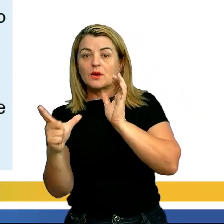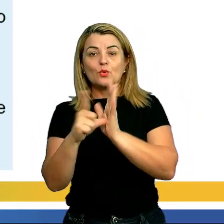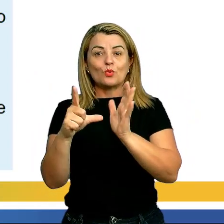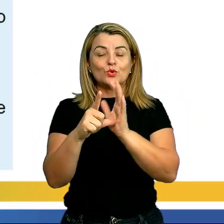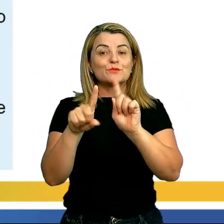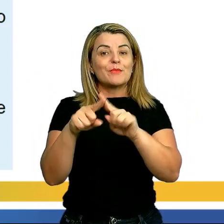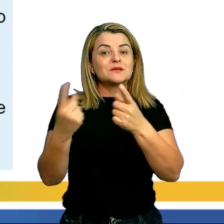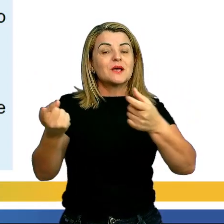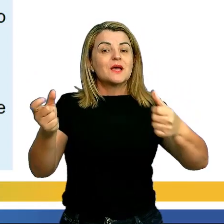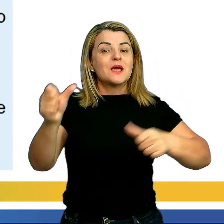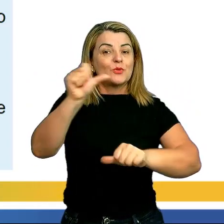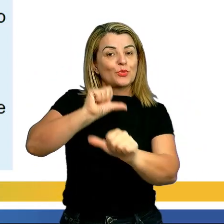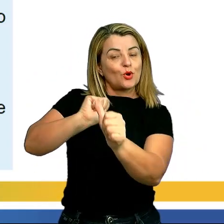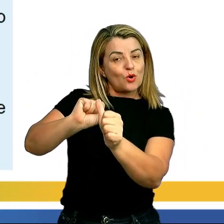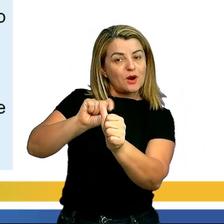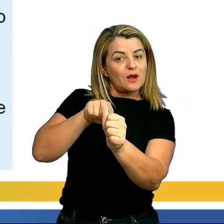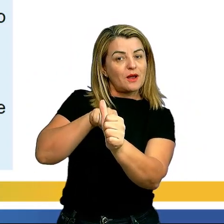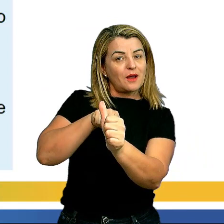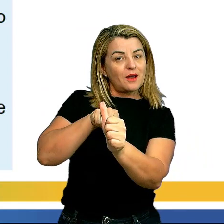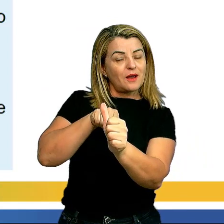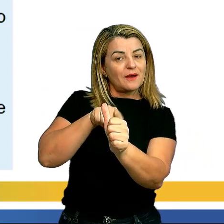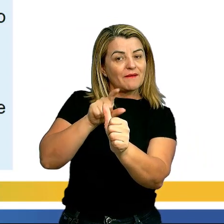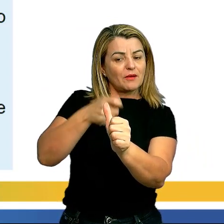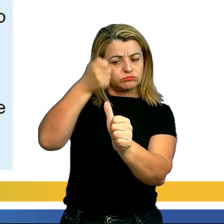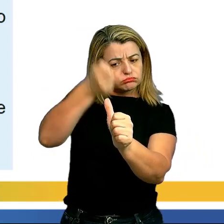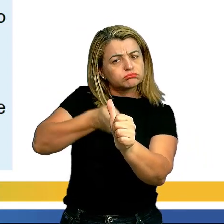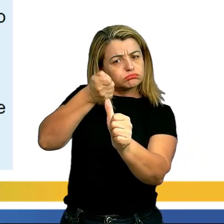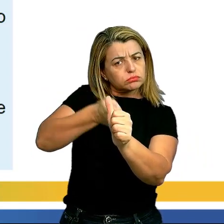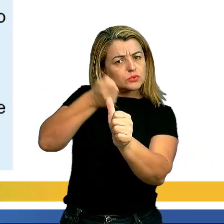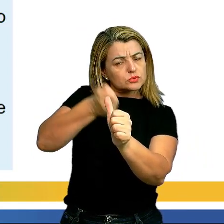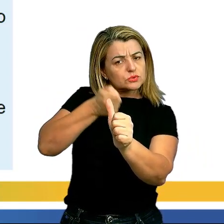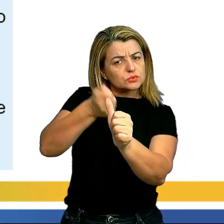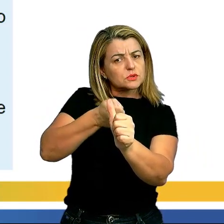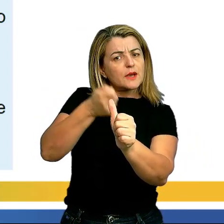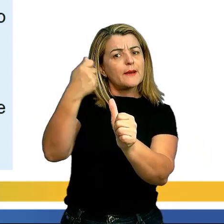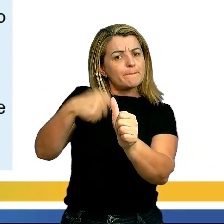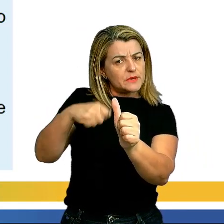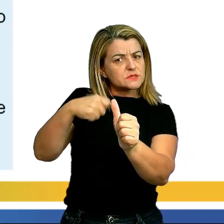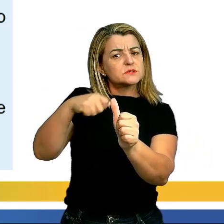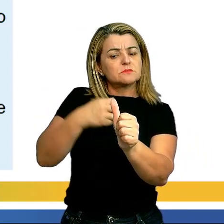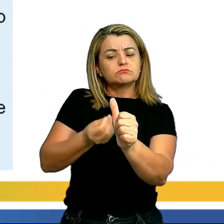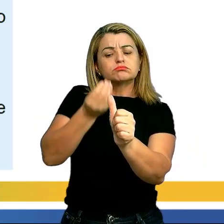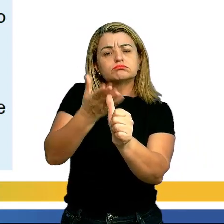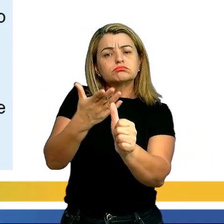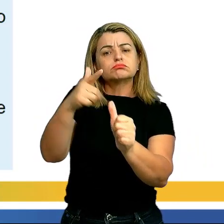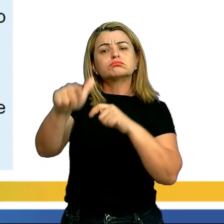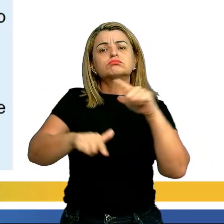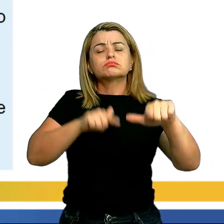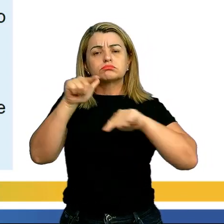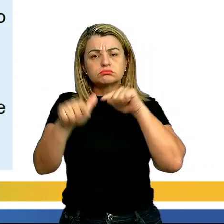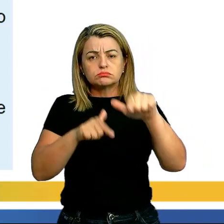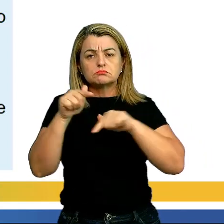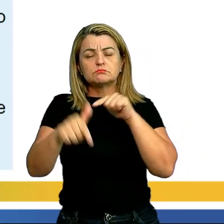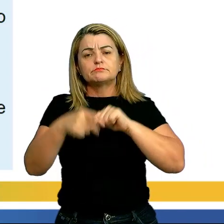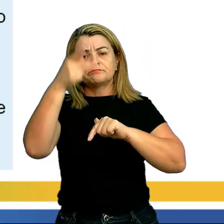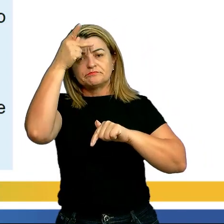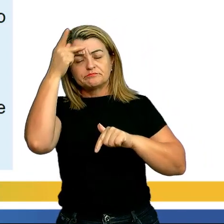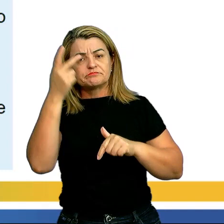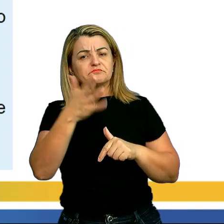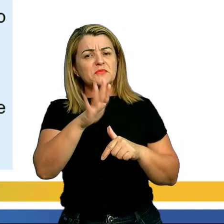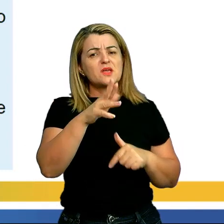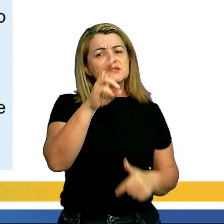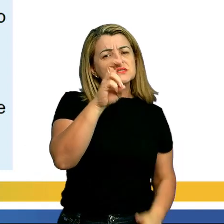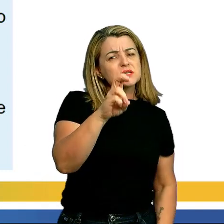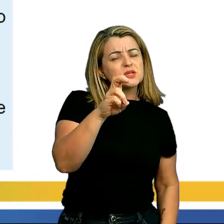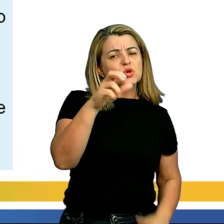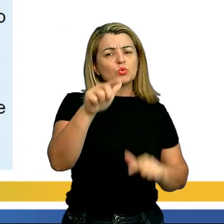em troca, como uma obrigação social, ele deve gerar empregos, né? Pelo menos aí 5